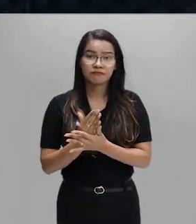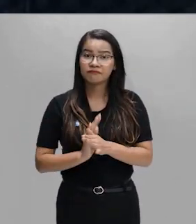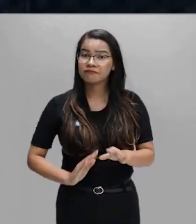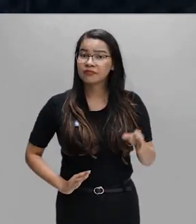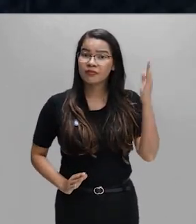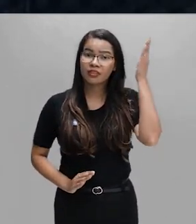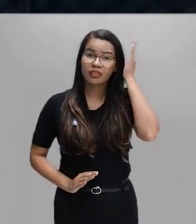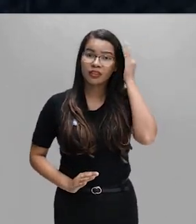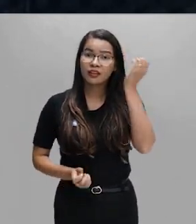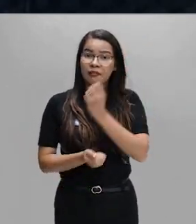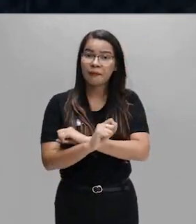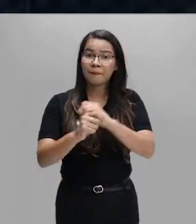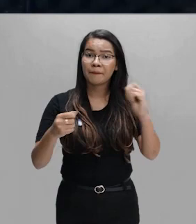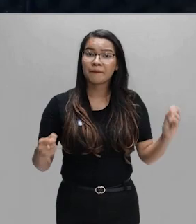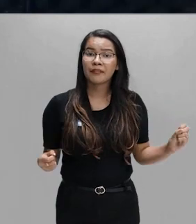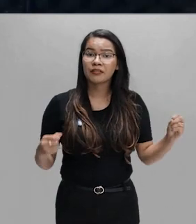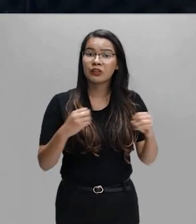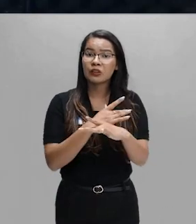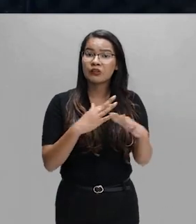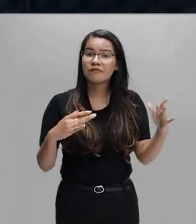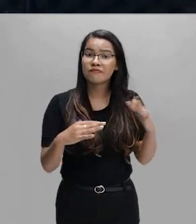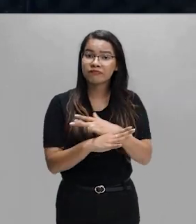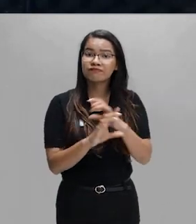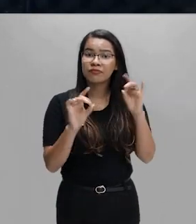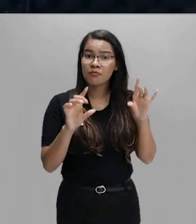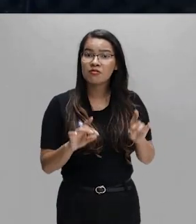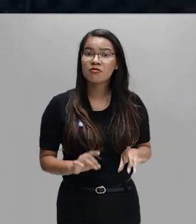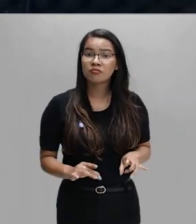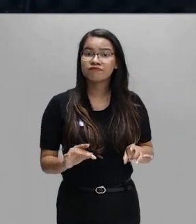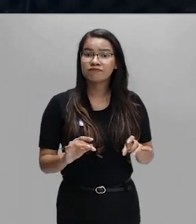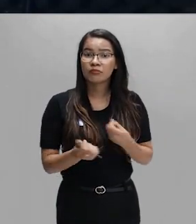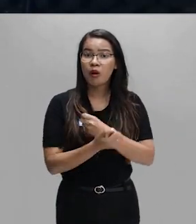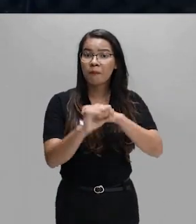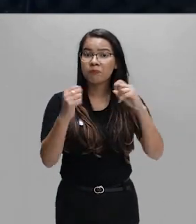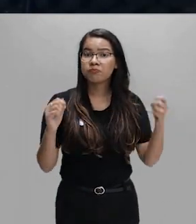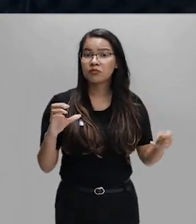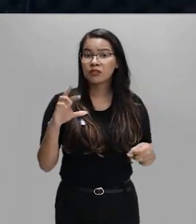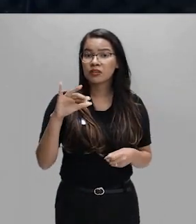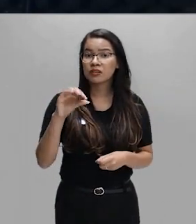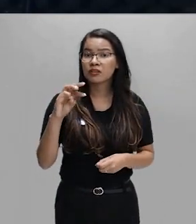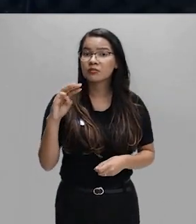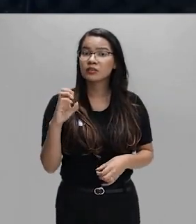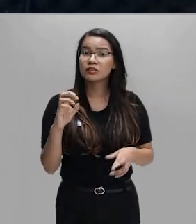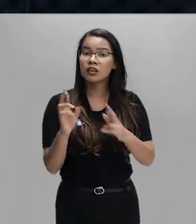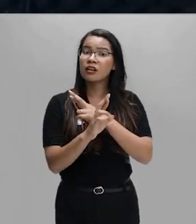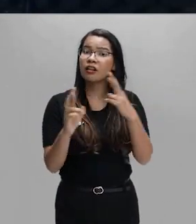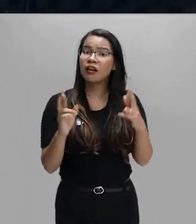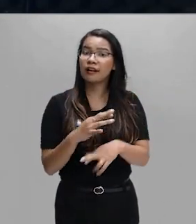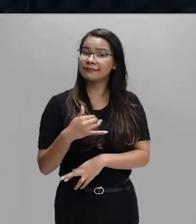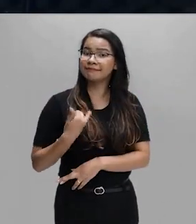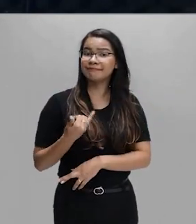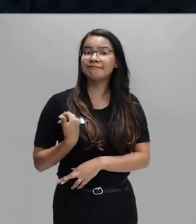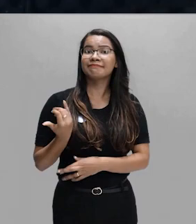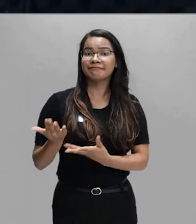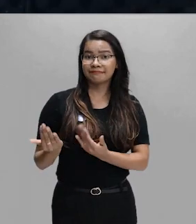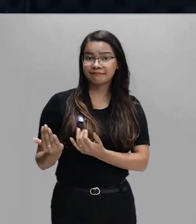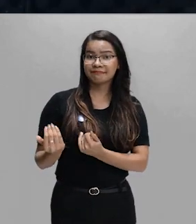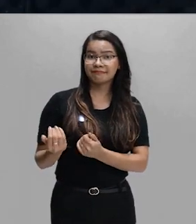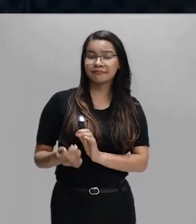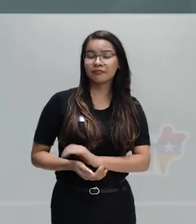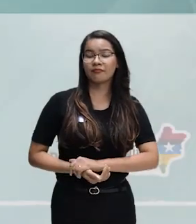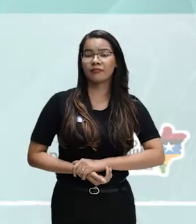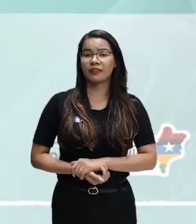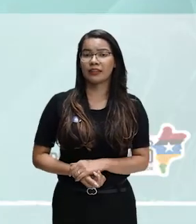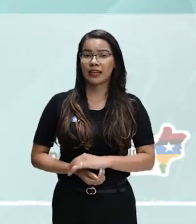da criminalidade, principalmente nos centros urbanos, tem muito a ver com isso, com a questão da idade, com a questão da juventude, da